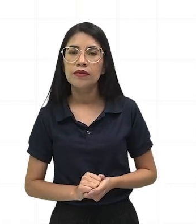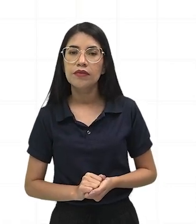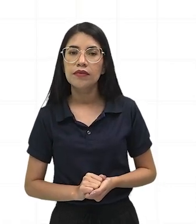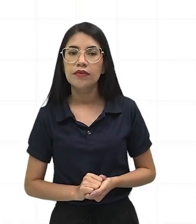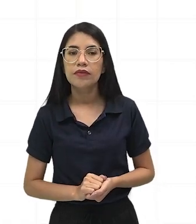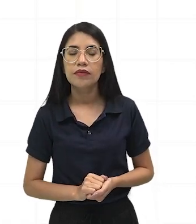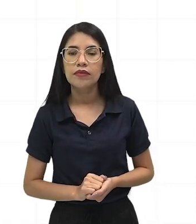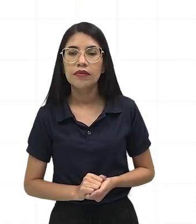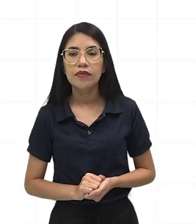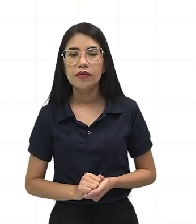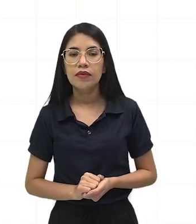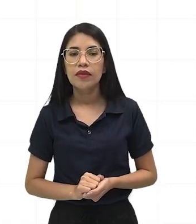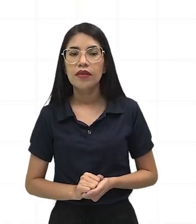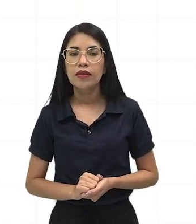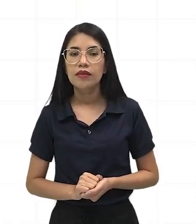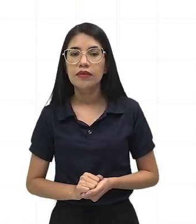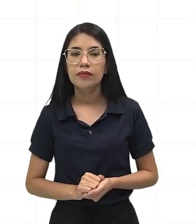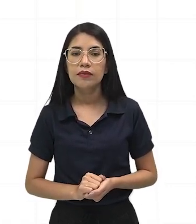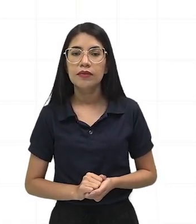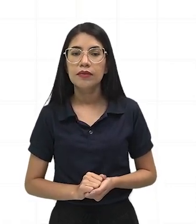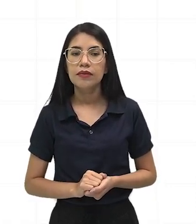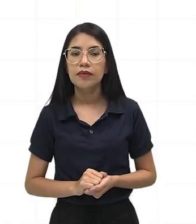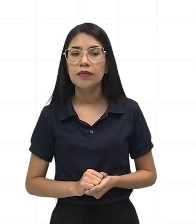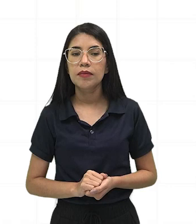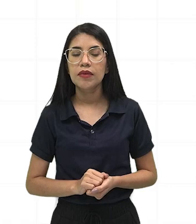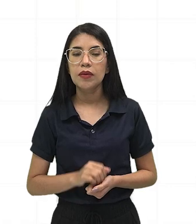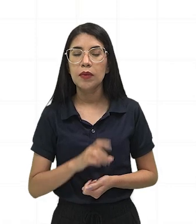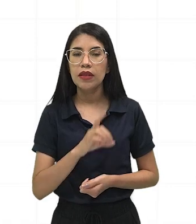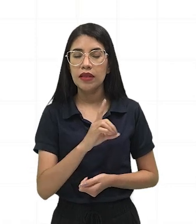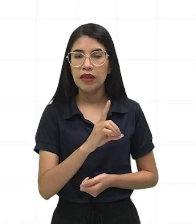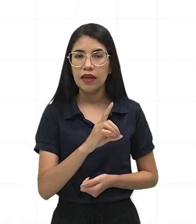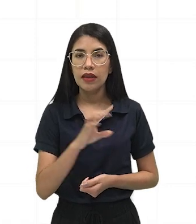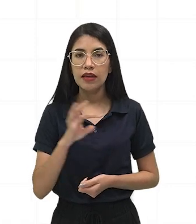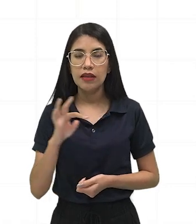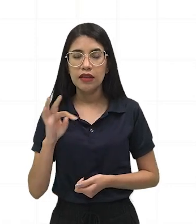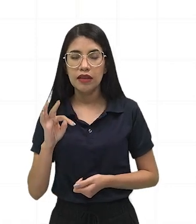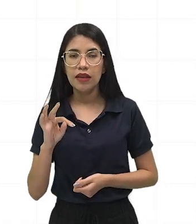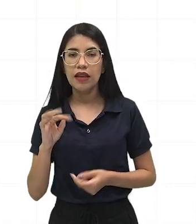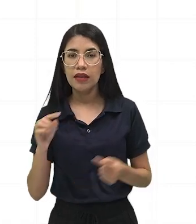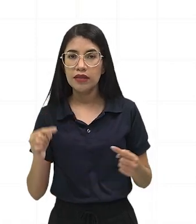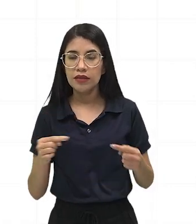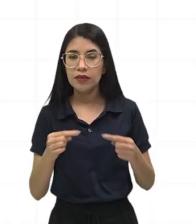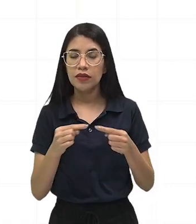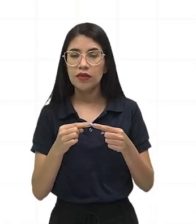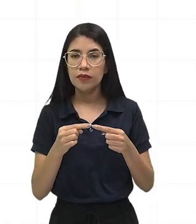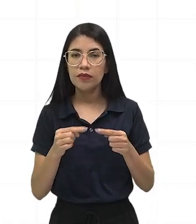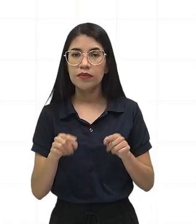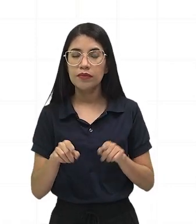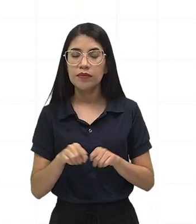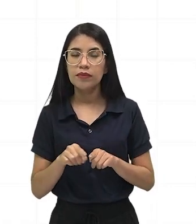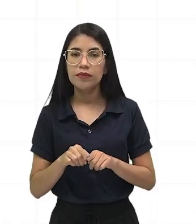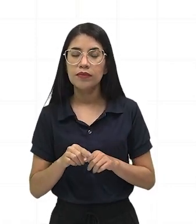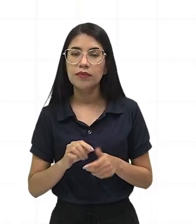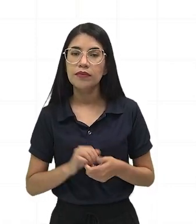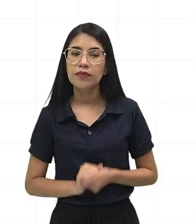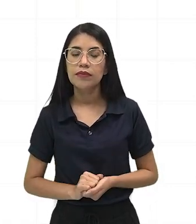aqui que D e T são grandezas diretamente